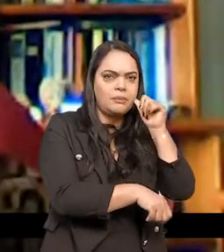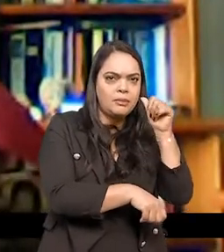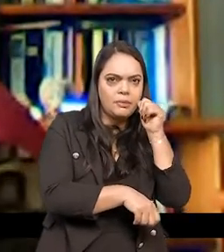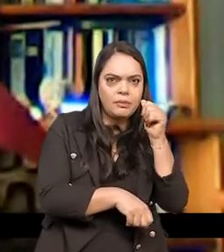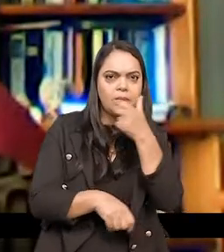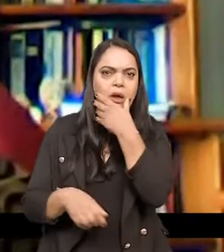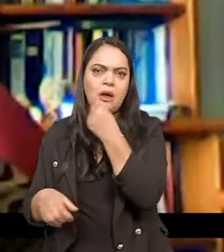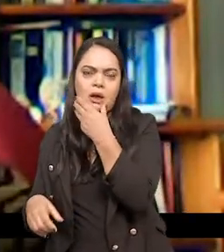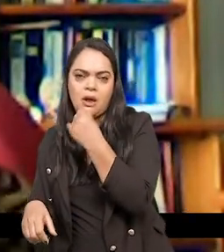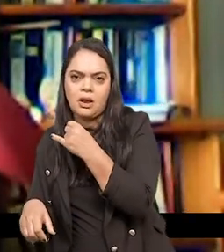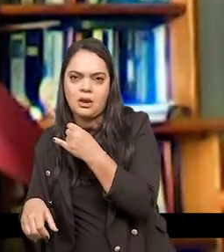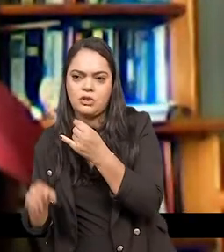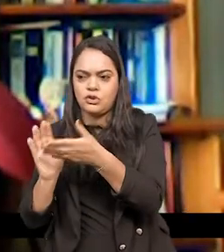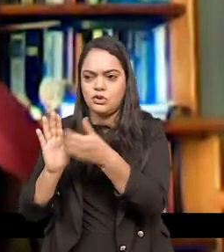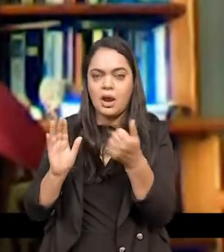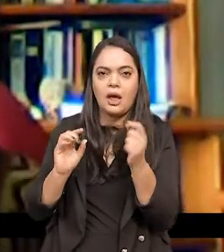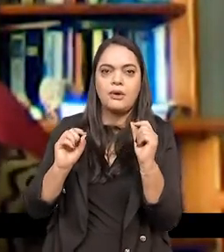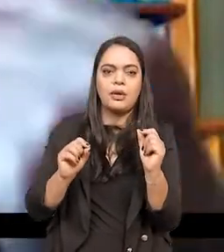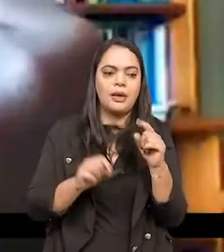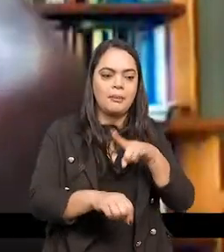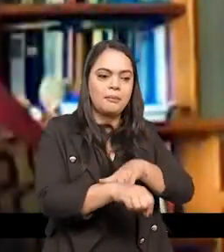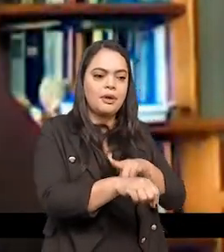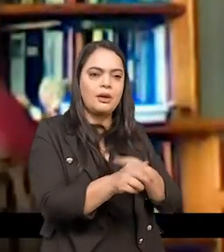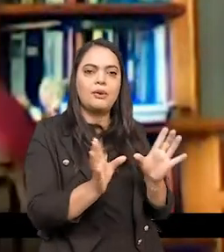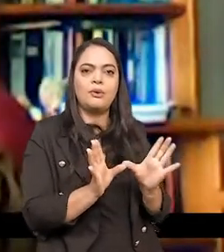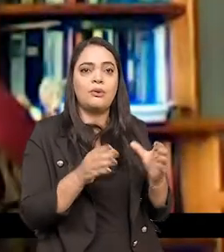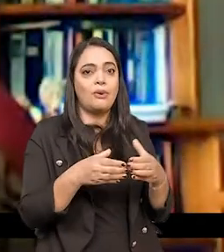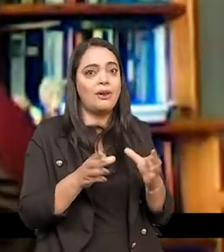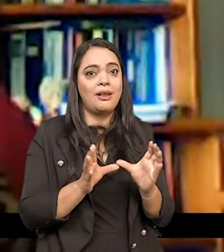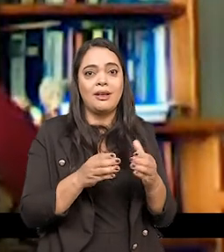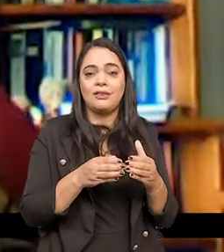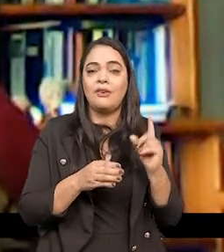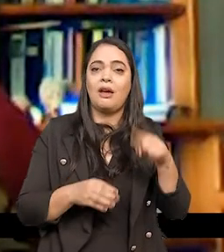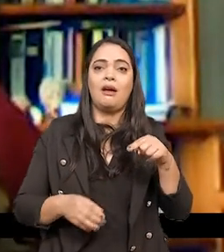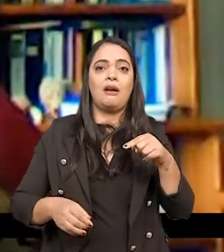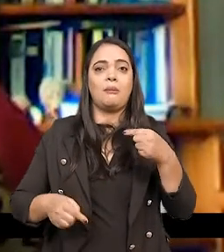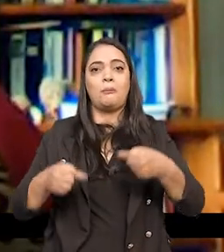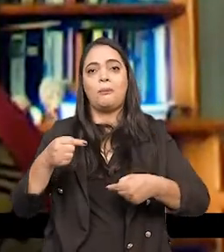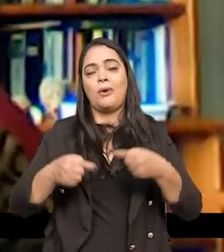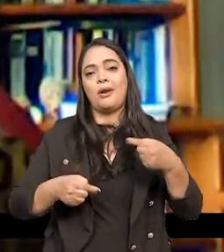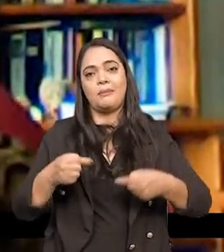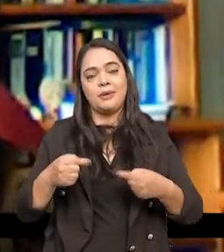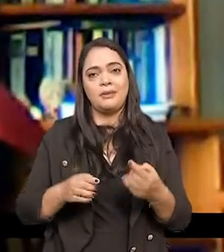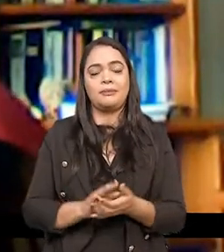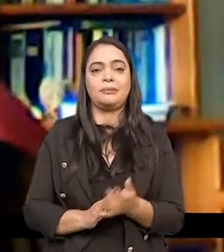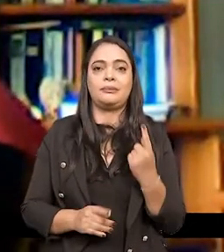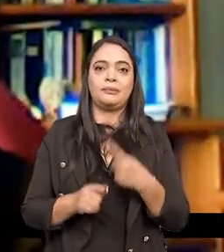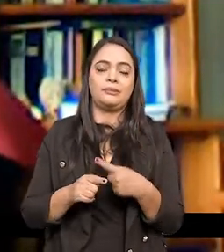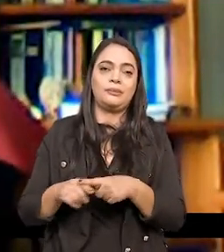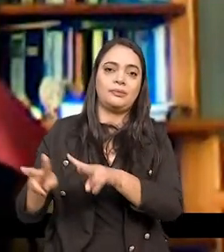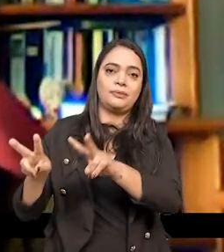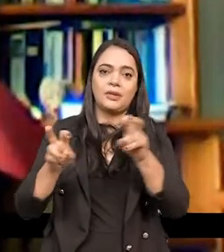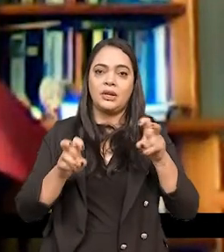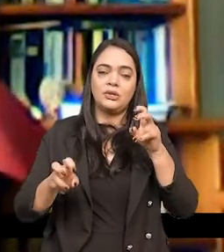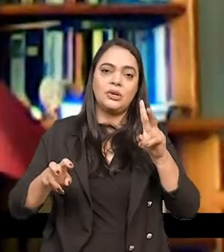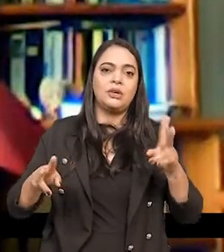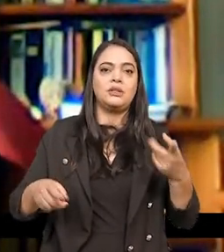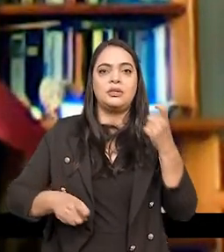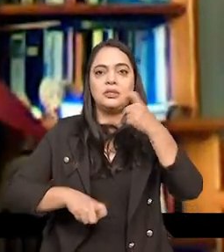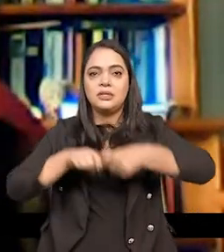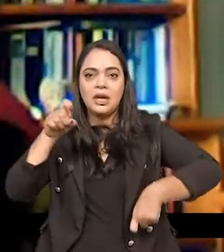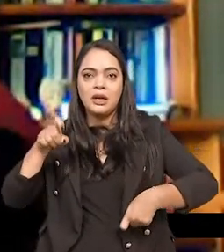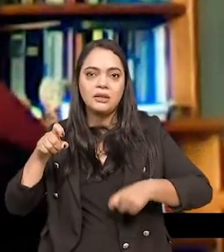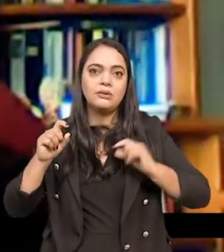banheiro coletivo, continua sendo uma grande polêmica no federal. Porque as questões das sexualidades,